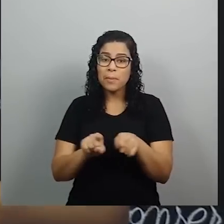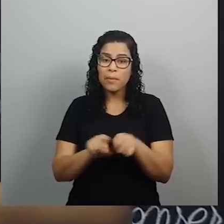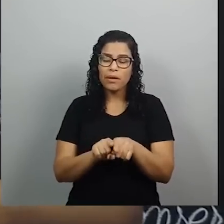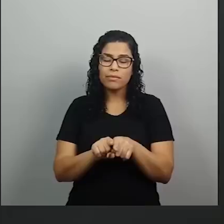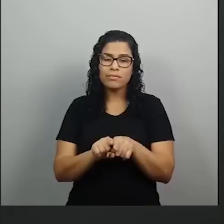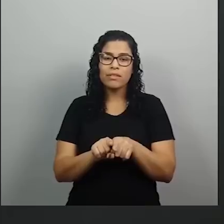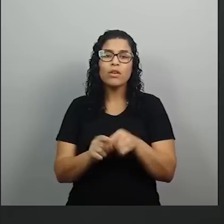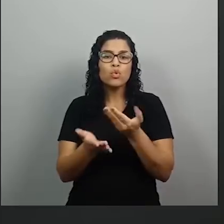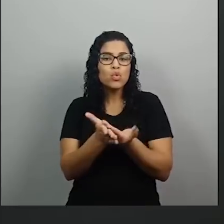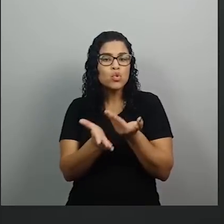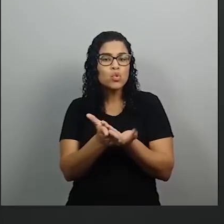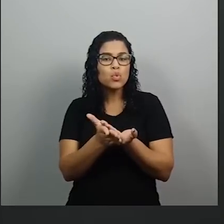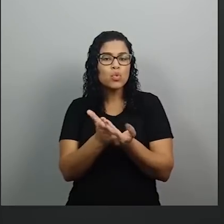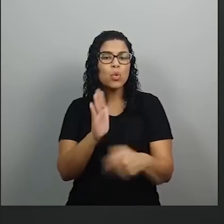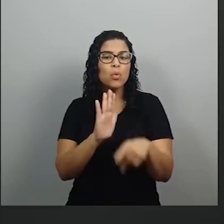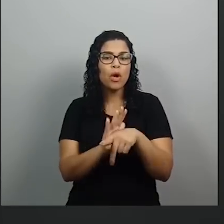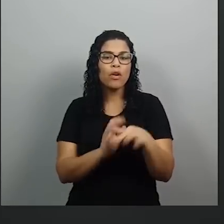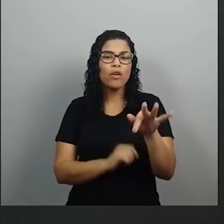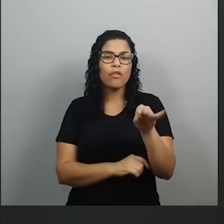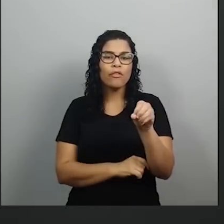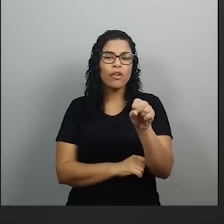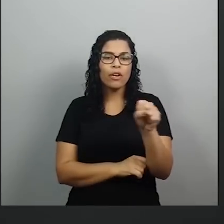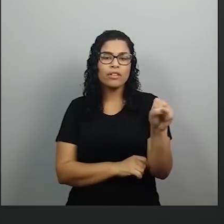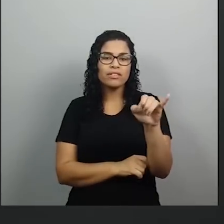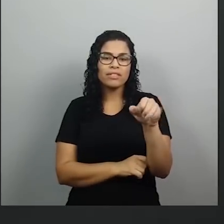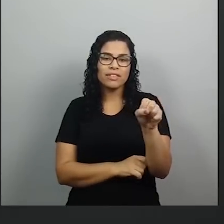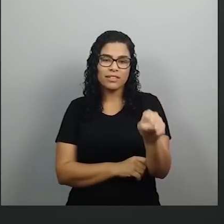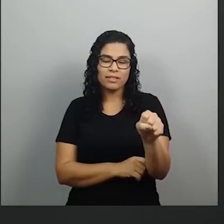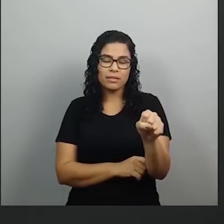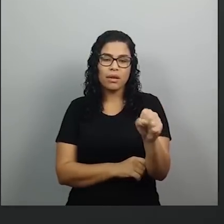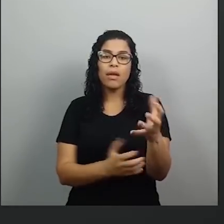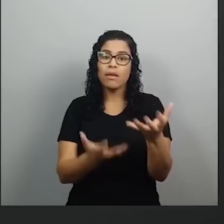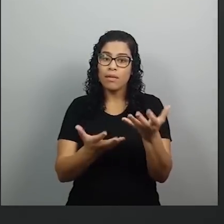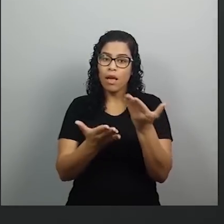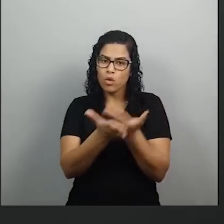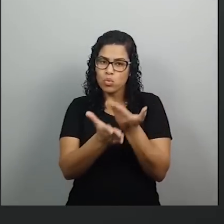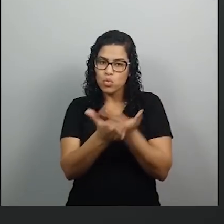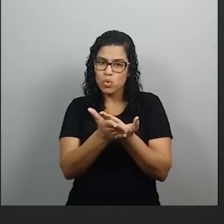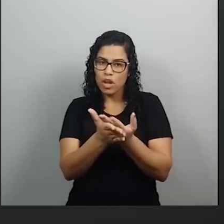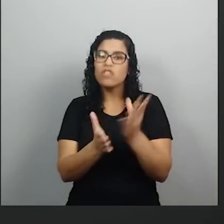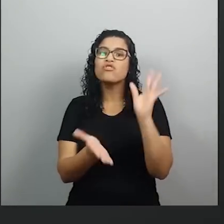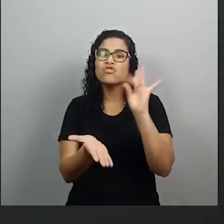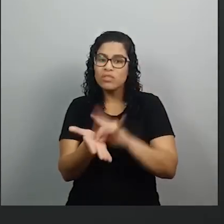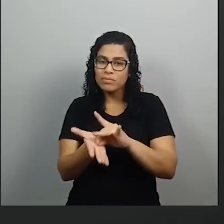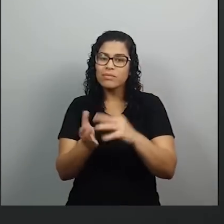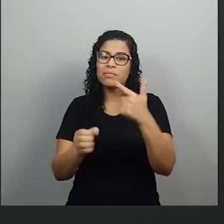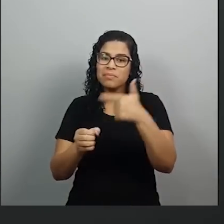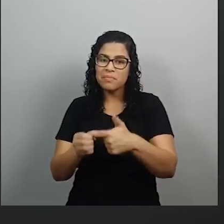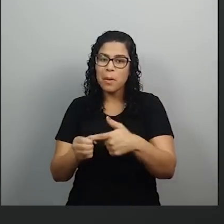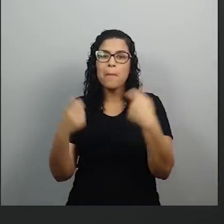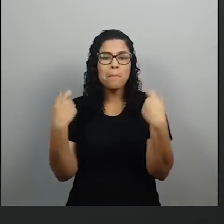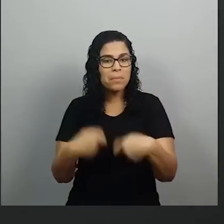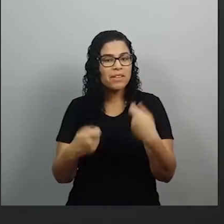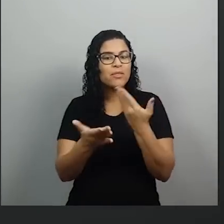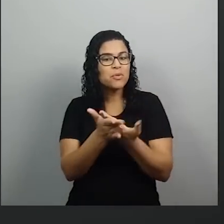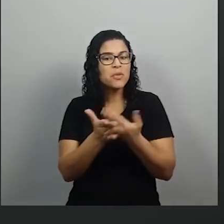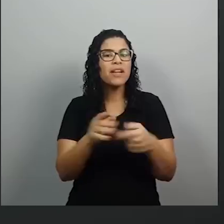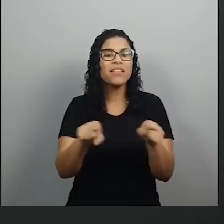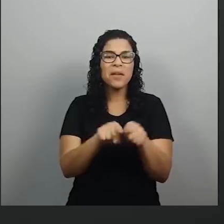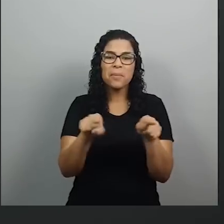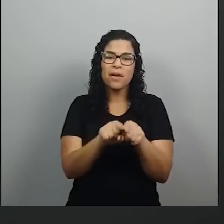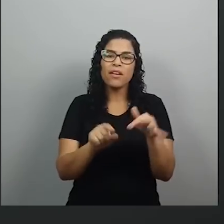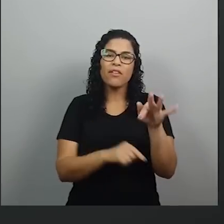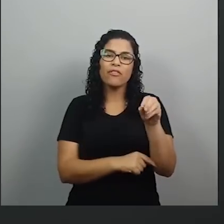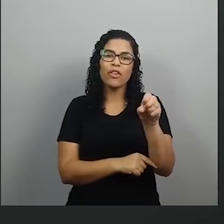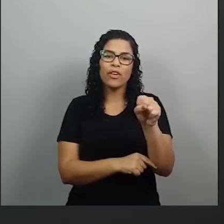estudo dos fósseis. Acredite, se você quer ser um estudioso aí de petróleo, você vai estudar os fósseis, vai